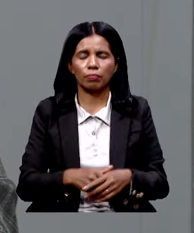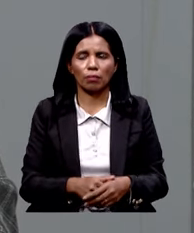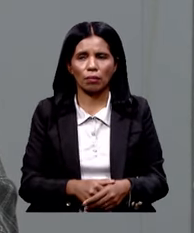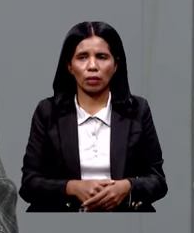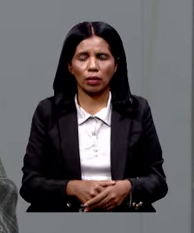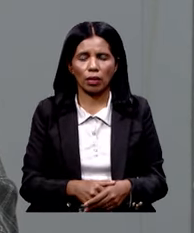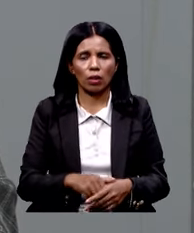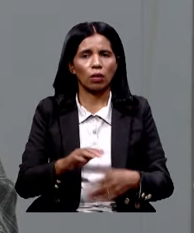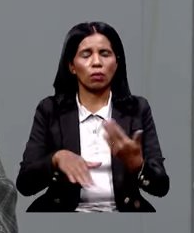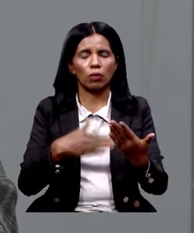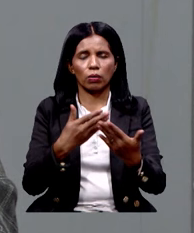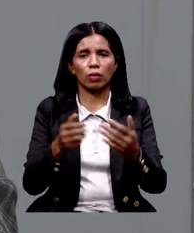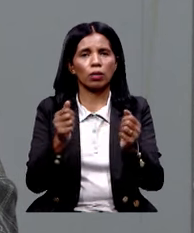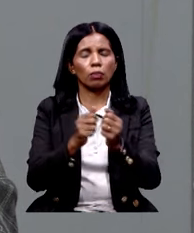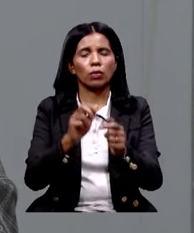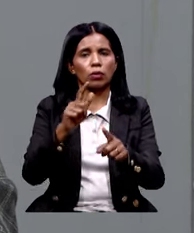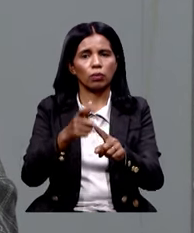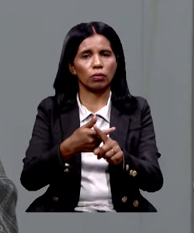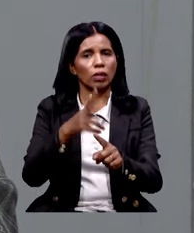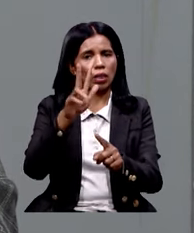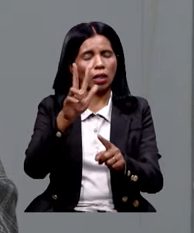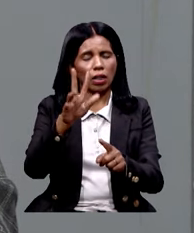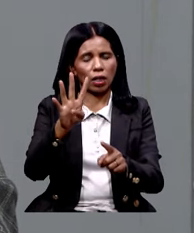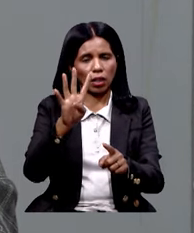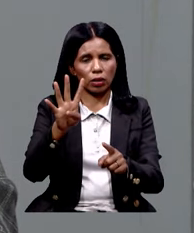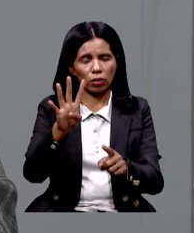Retorno total em trimestre ne marca